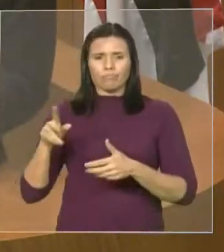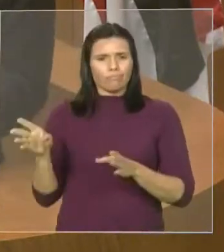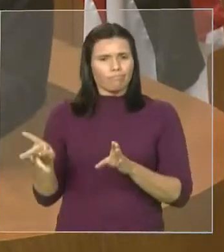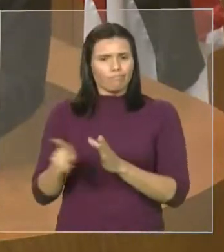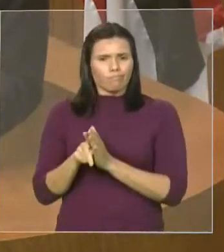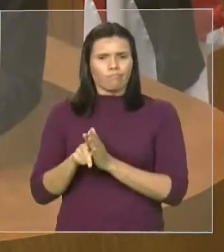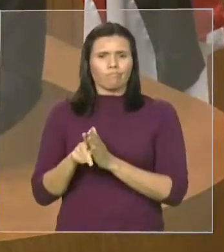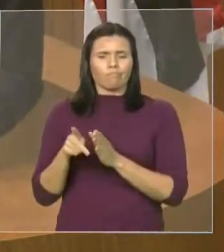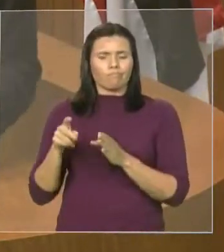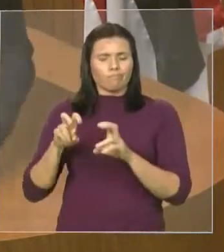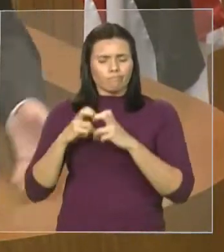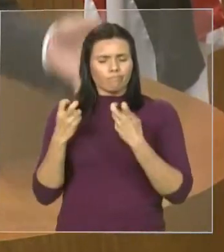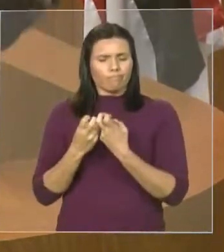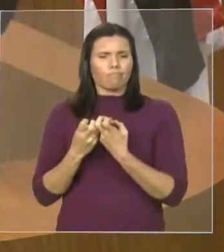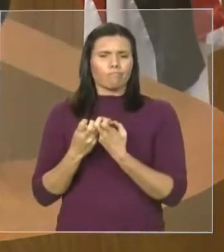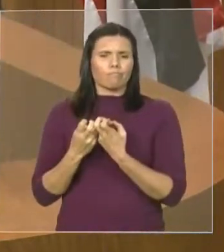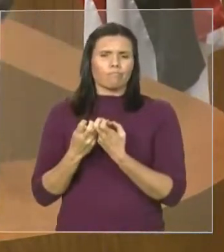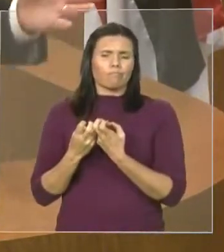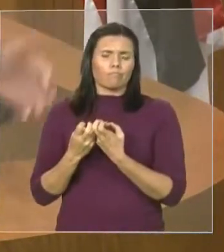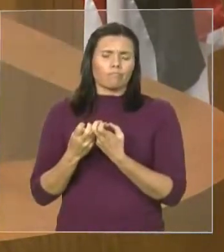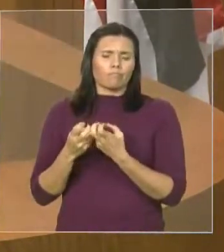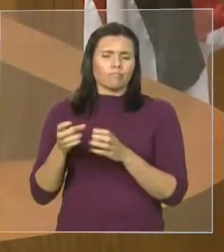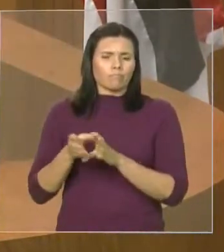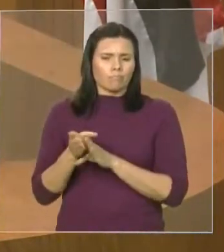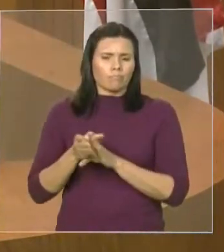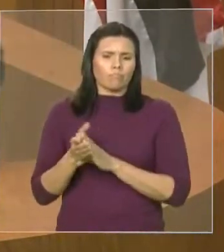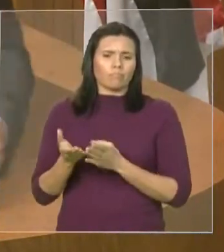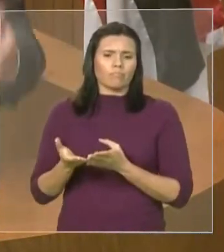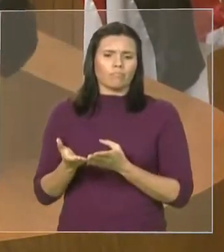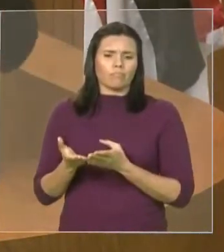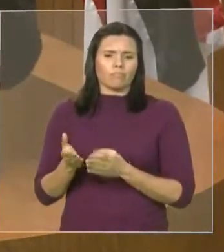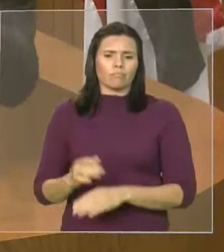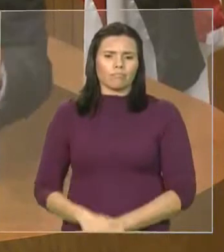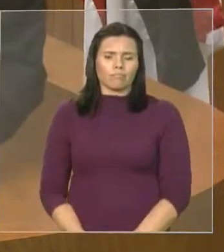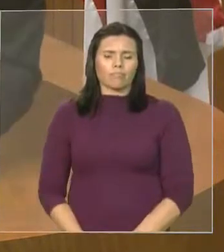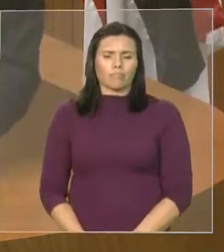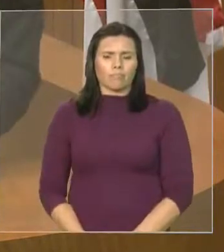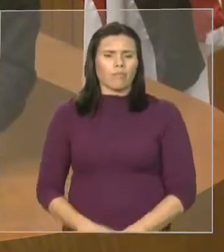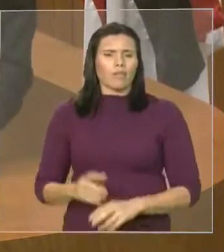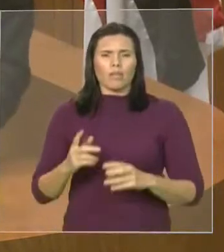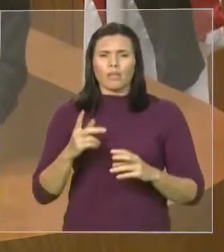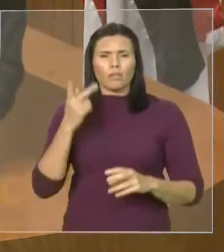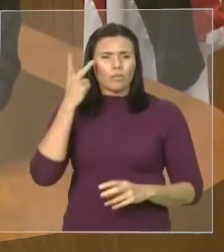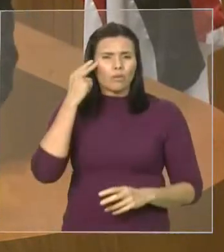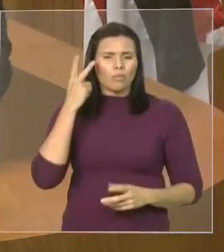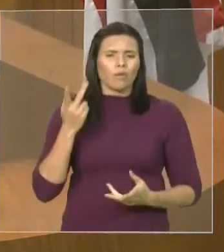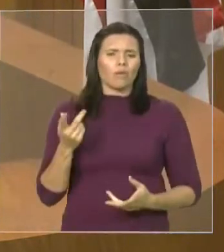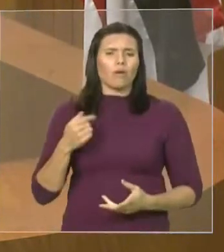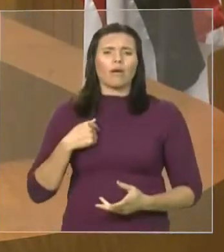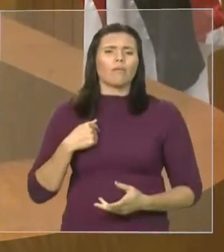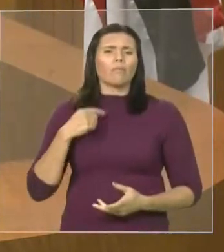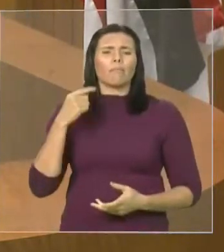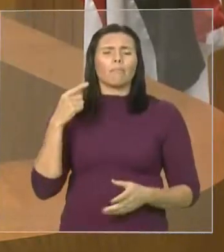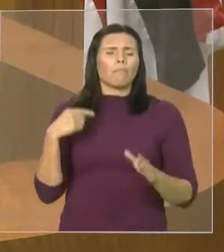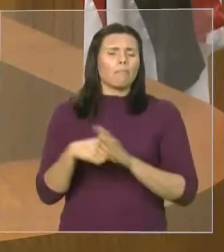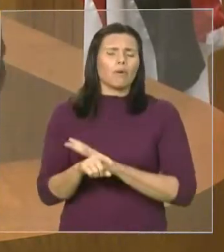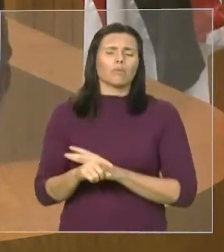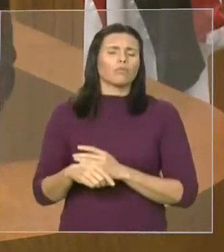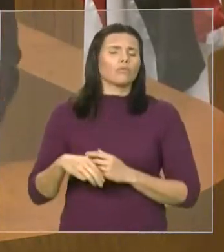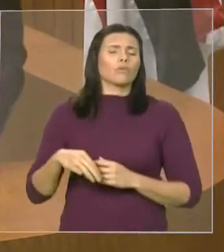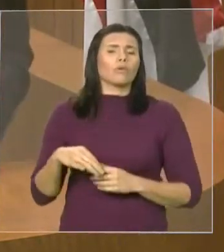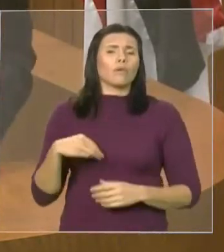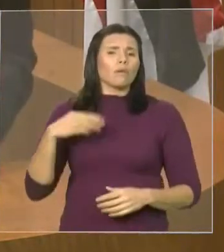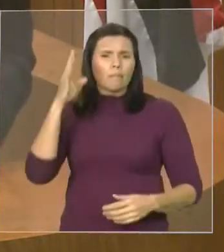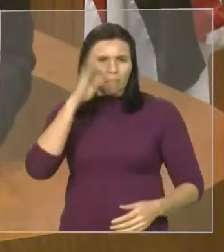Ao contrário, quem ganhou foi a comunidade estudantil, quem ganhou foi a comunidade dos professores, quem ganhou foi o povo do Maranhão